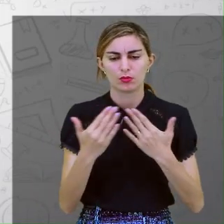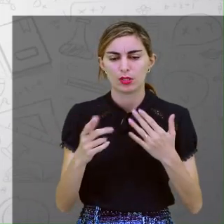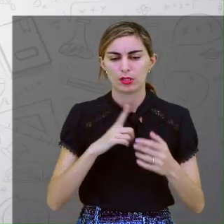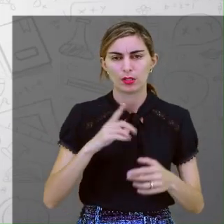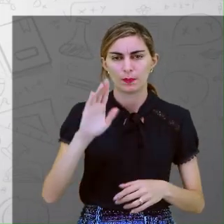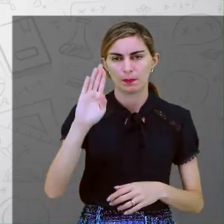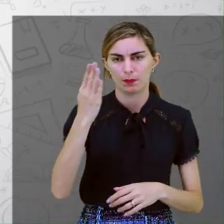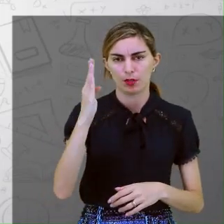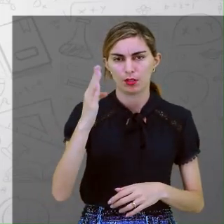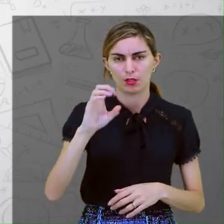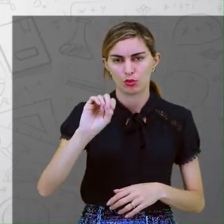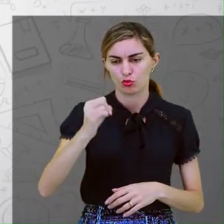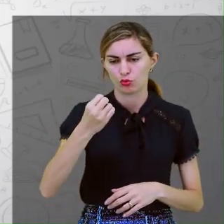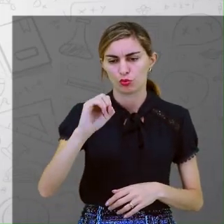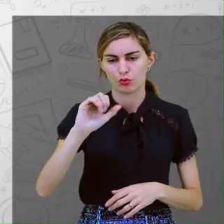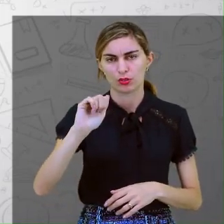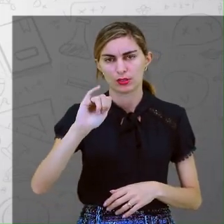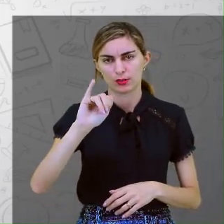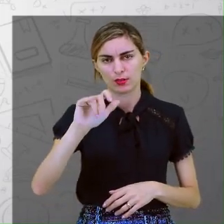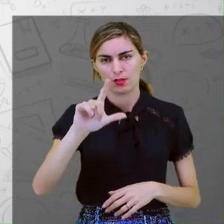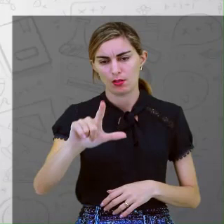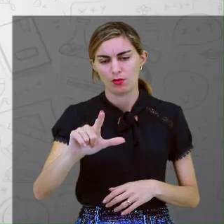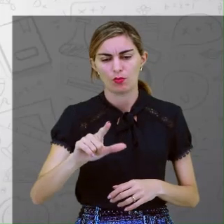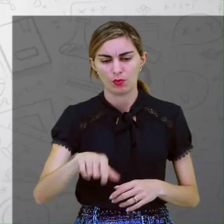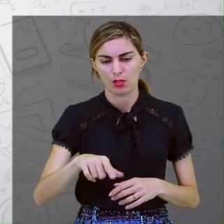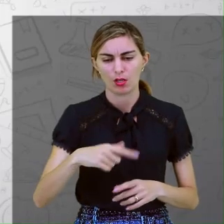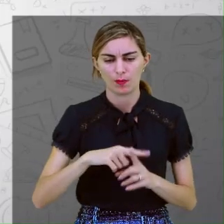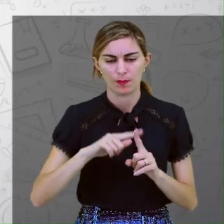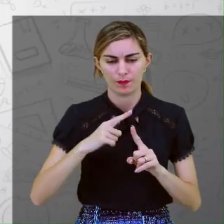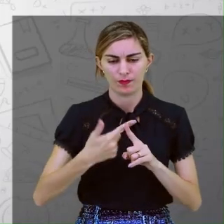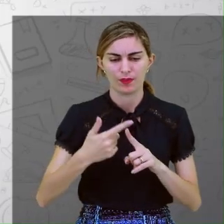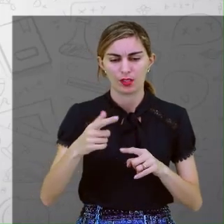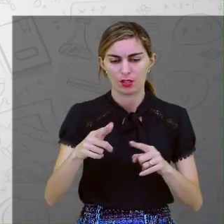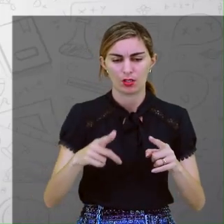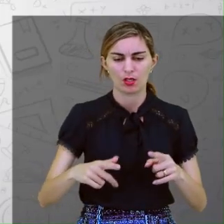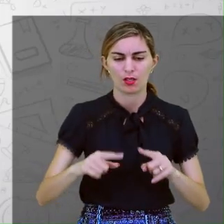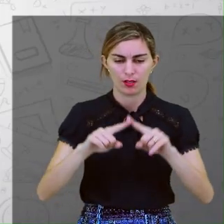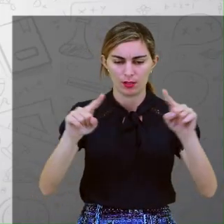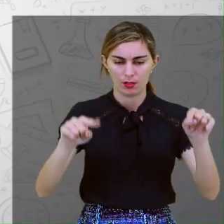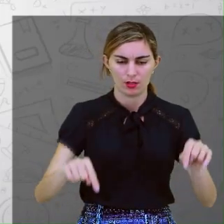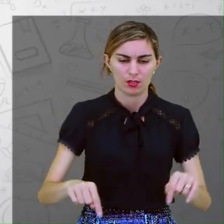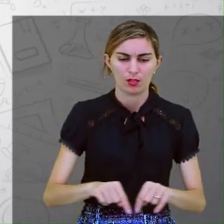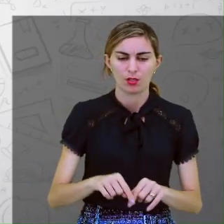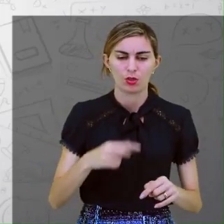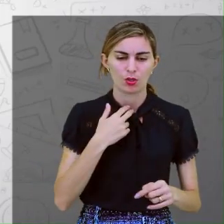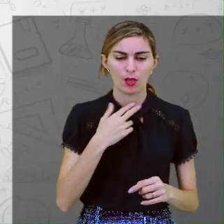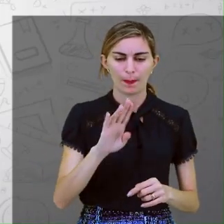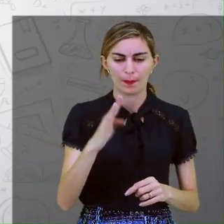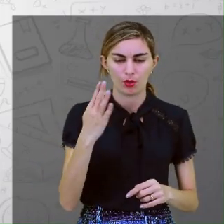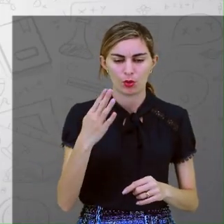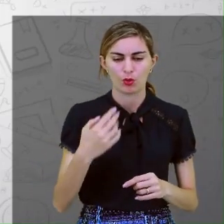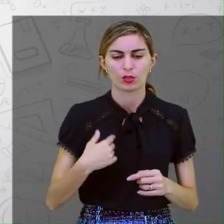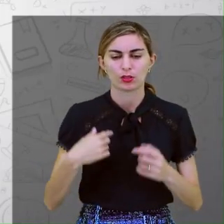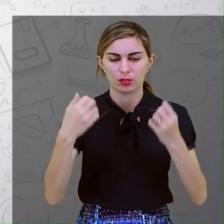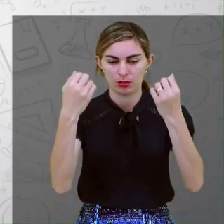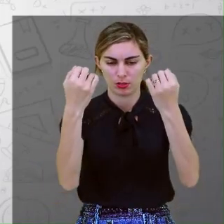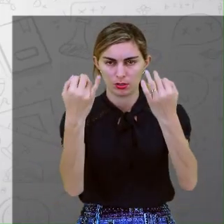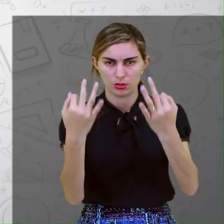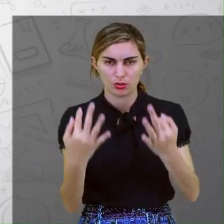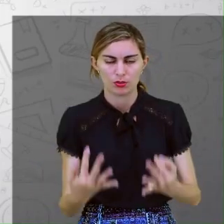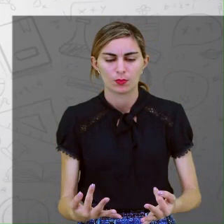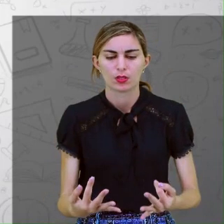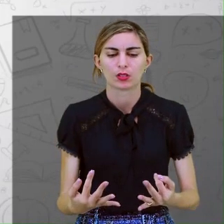banheiro social, né, onde além das cotas, né, que não podem faltar, a gente tem ali a